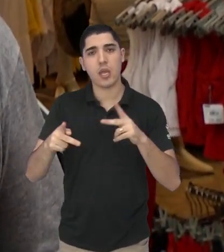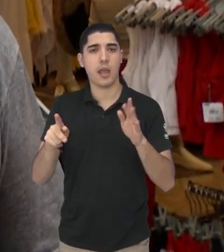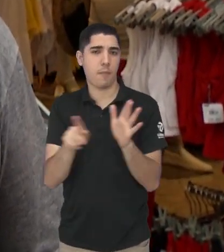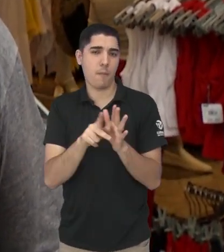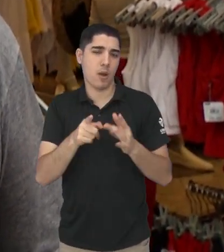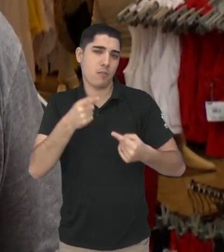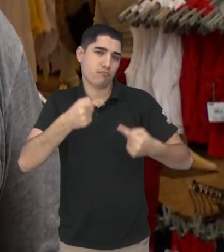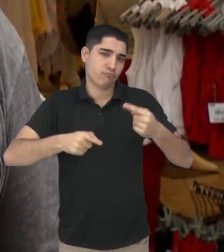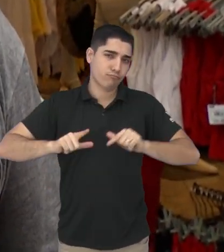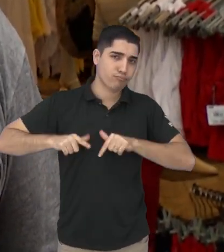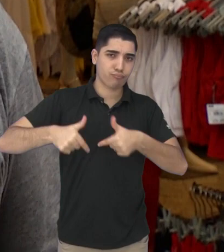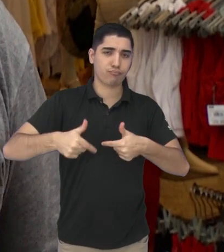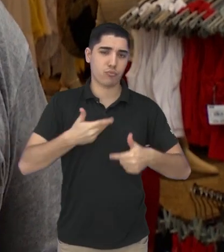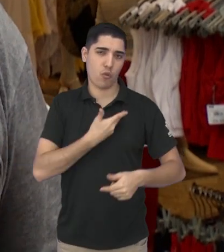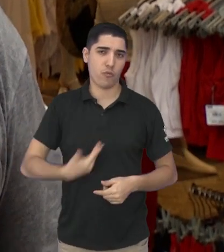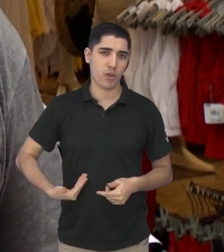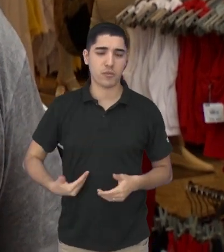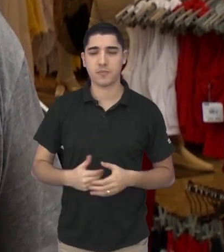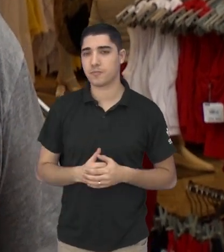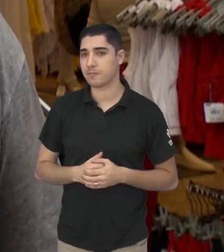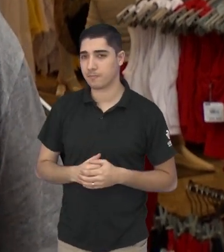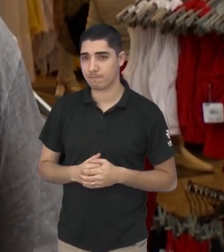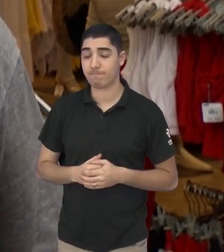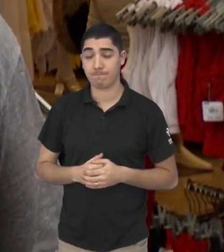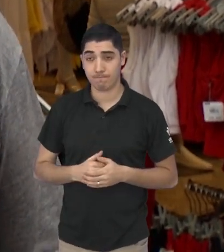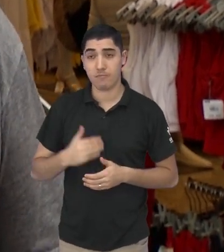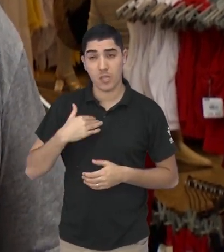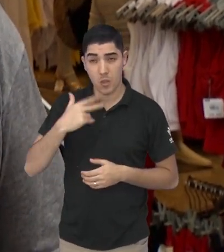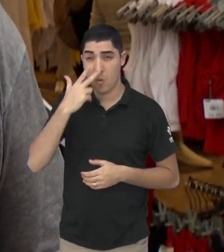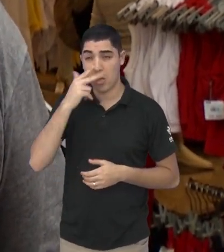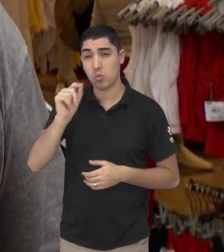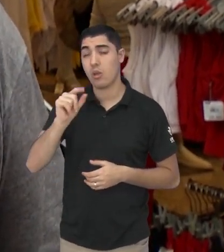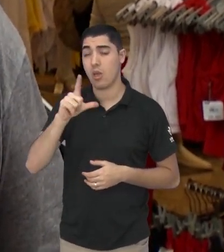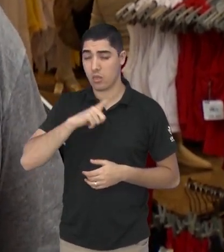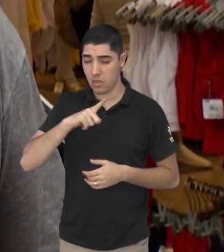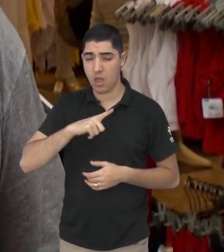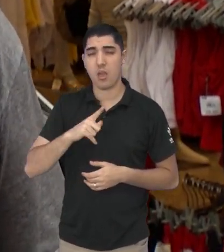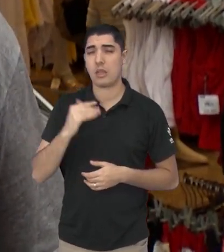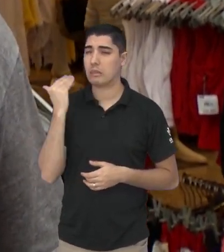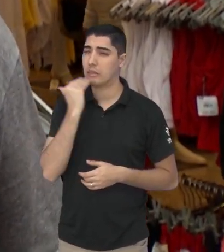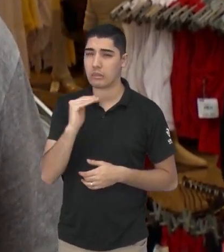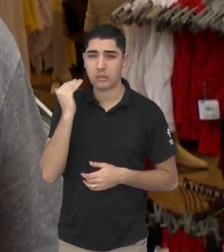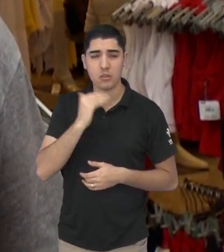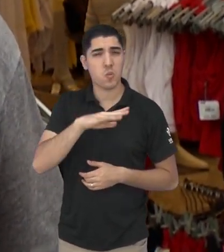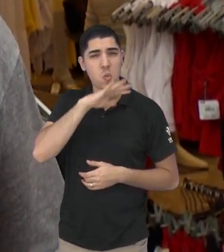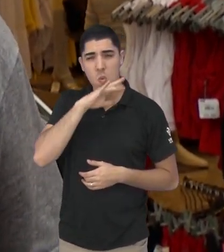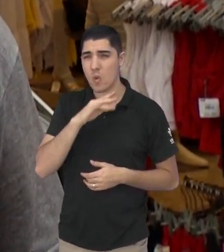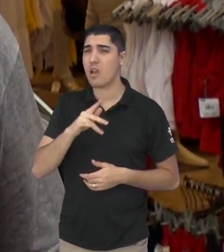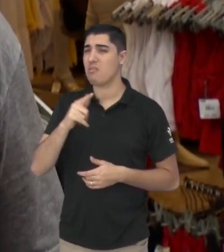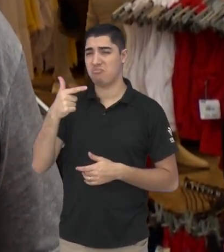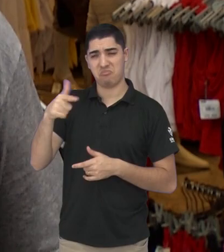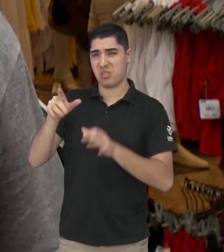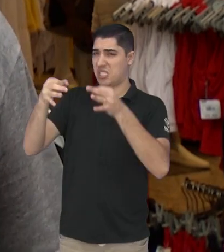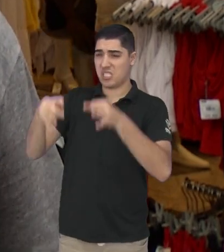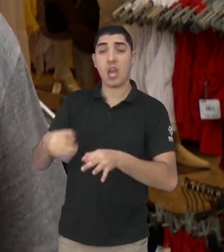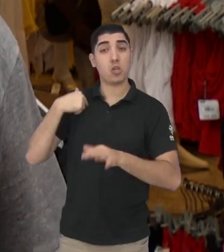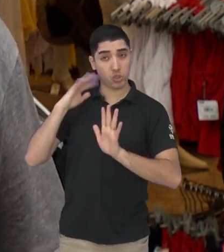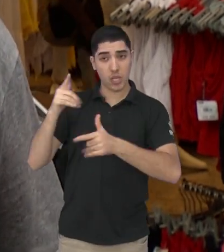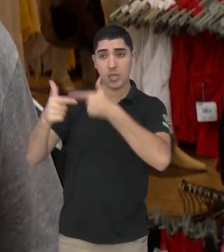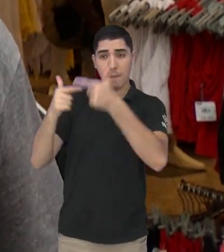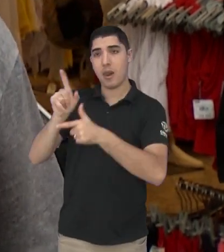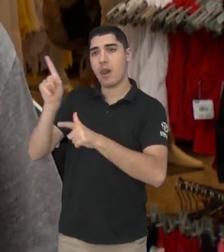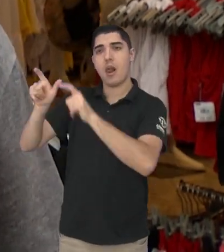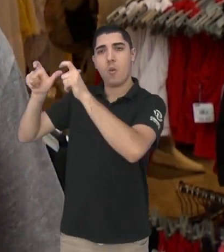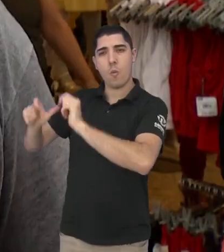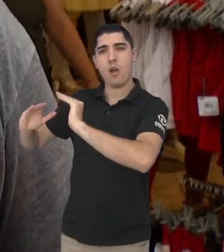públicos aqui na cidade? Olha, eu acho que é muito falho, viu? Eu acho que não tem nada certo. Eu já trabalhei na